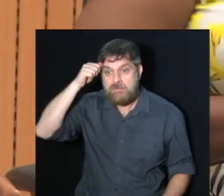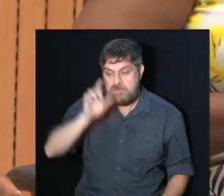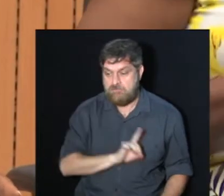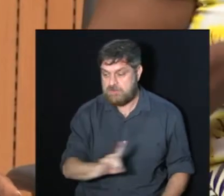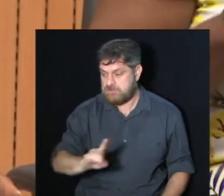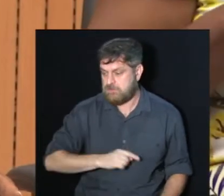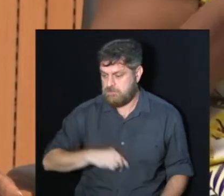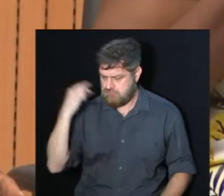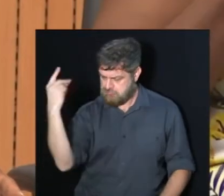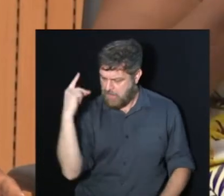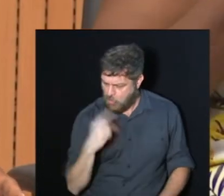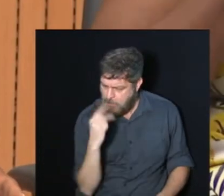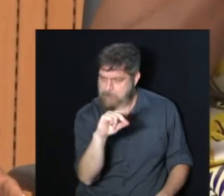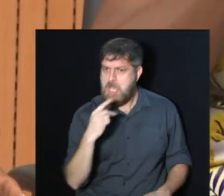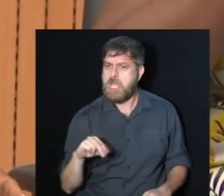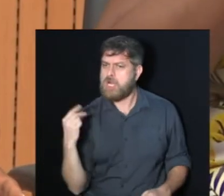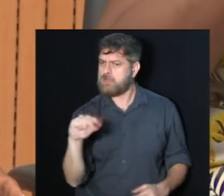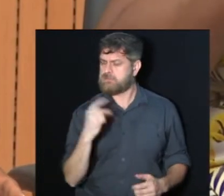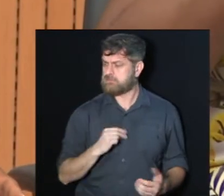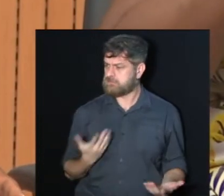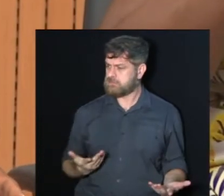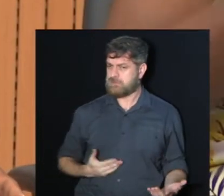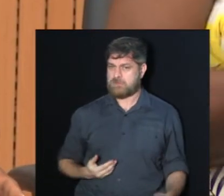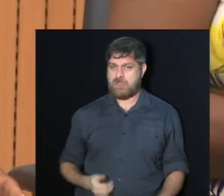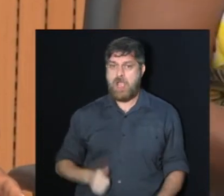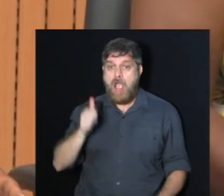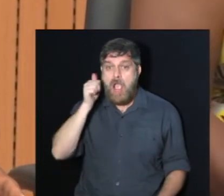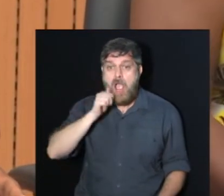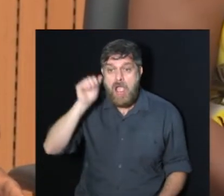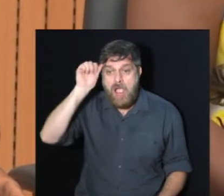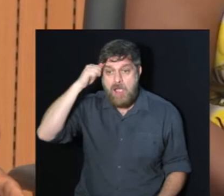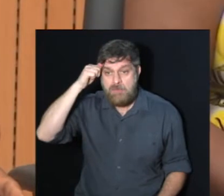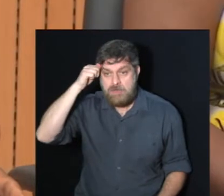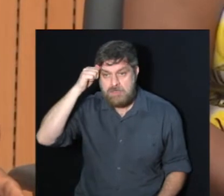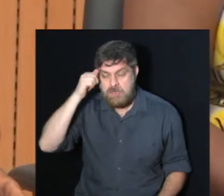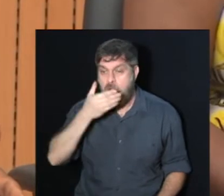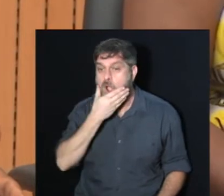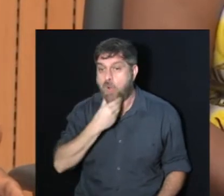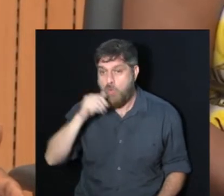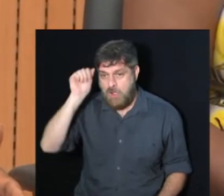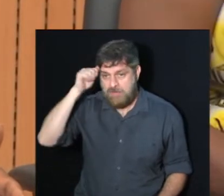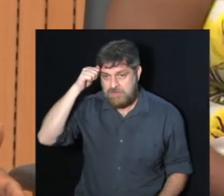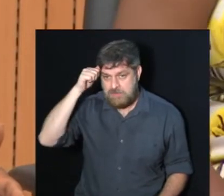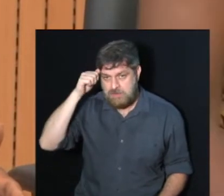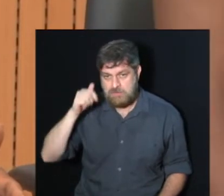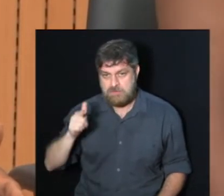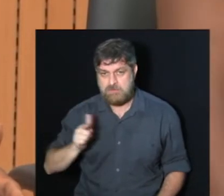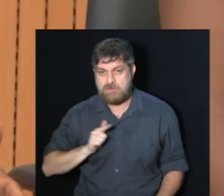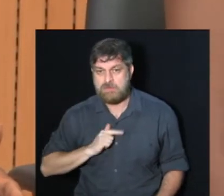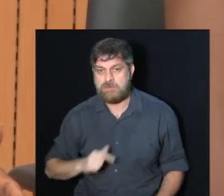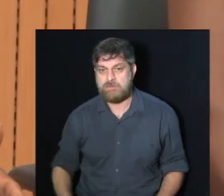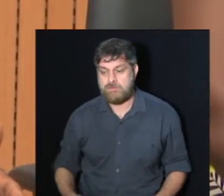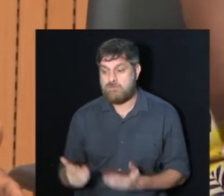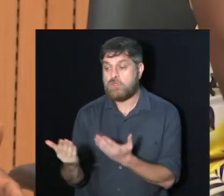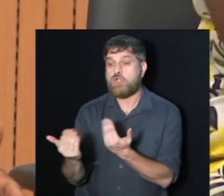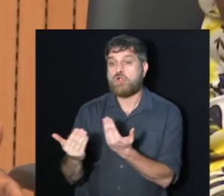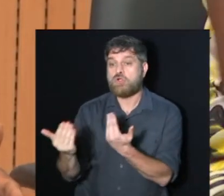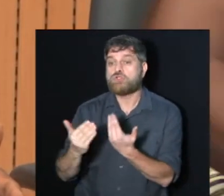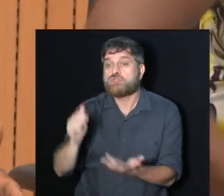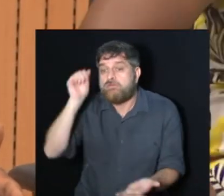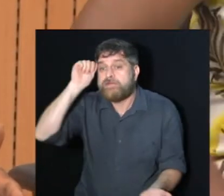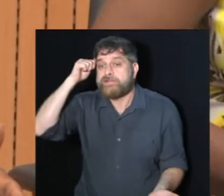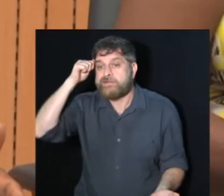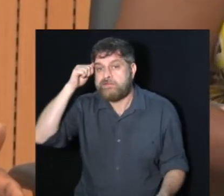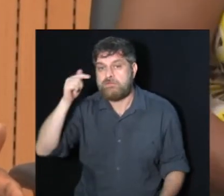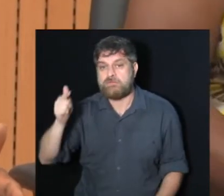macumbeira. Então, a mulher negra, o homem negro, e os nossos jovens negros, então,